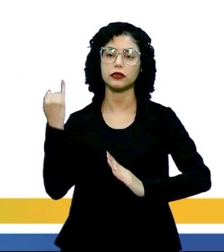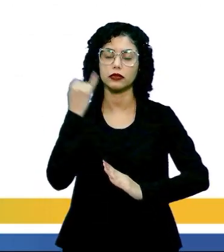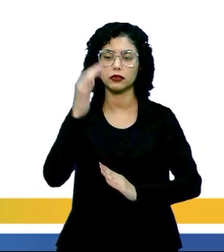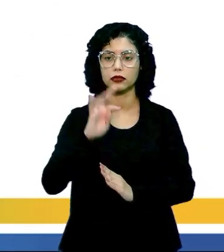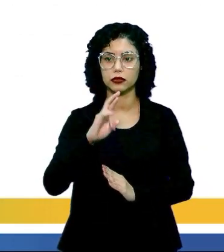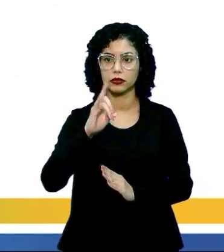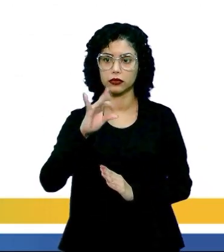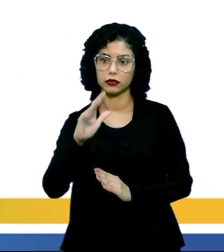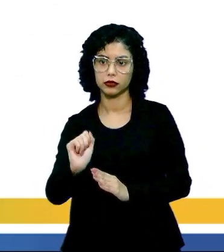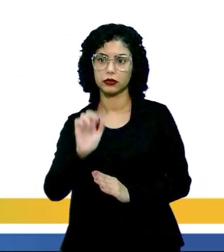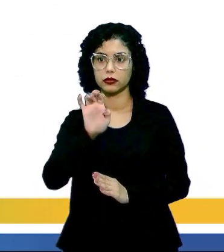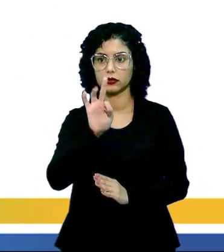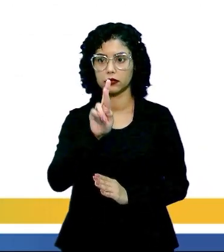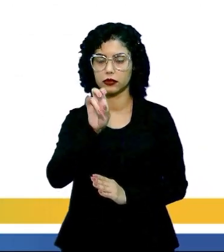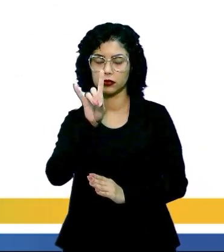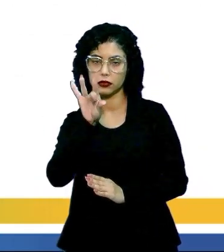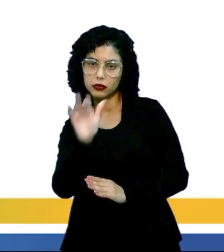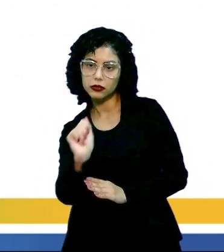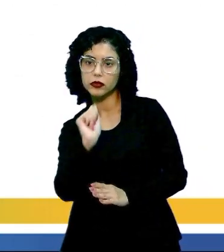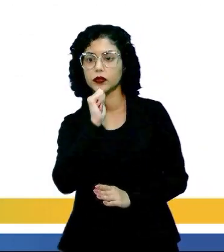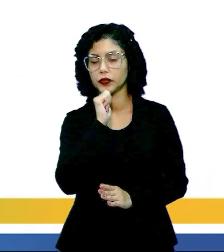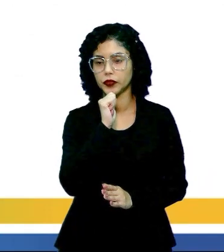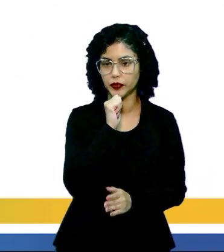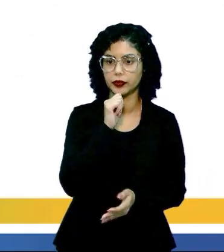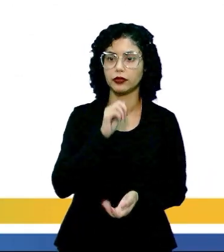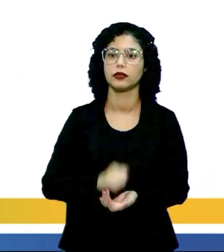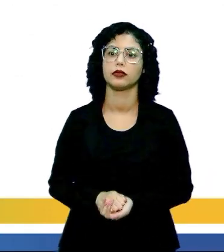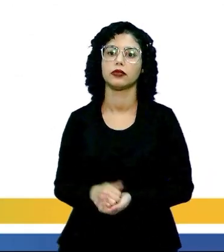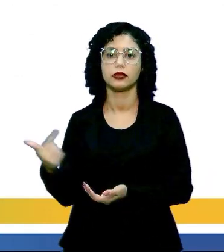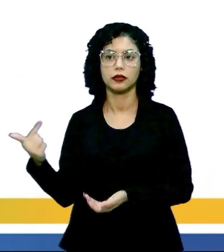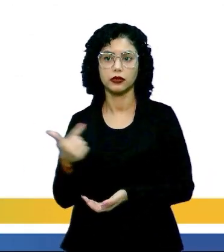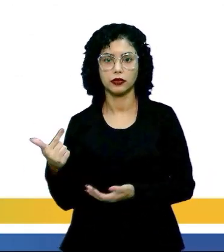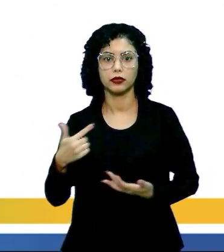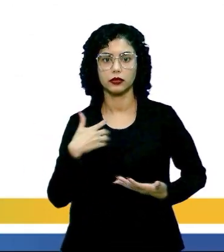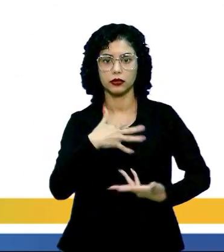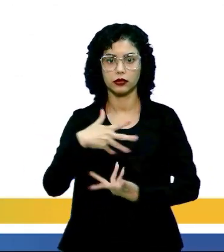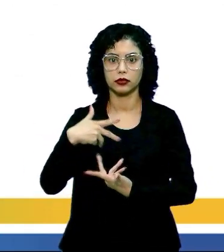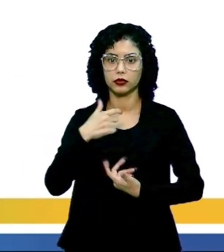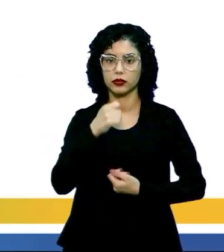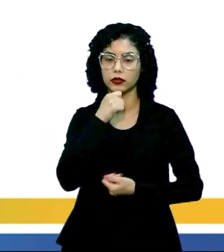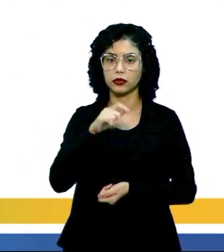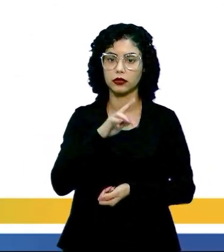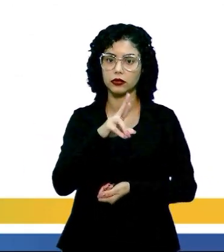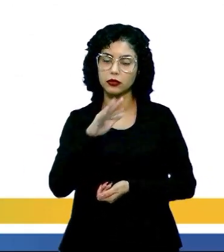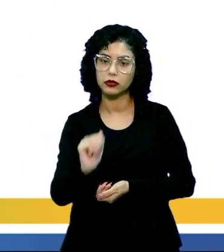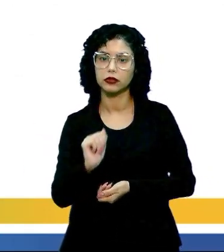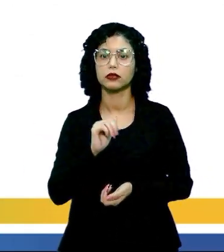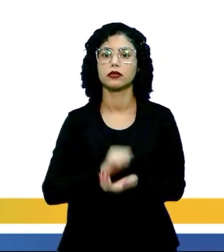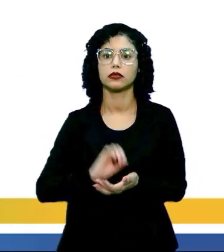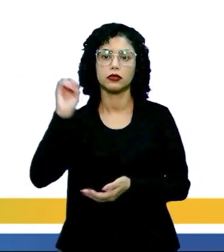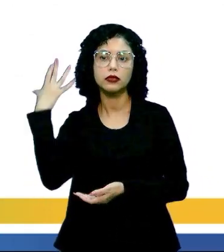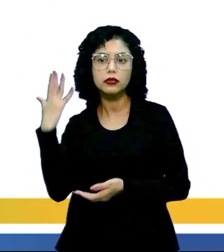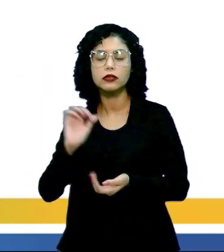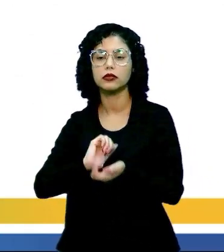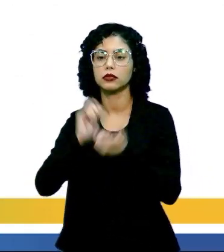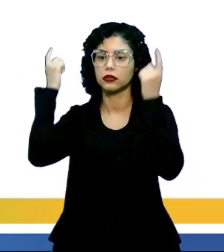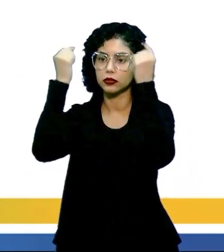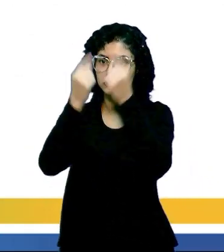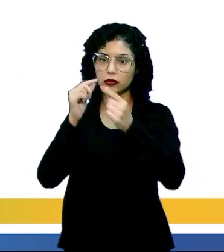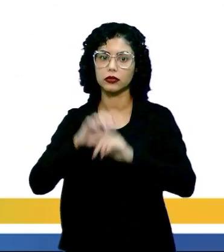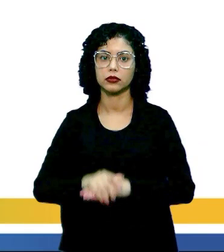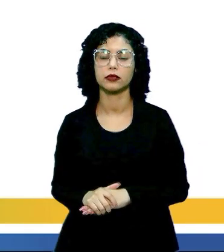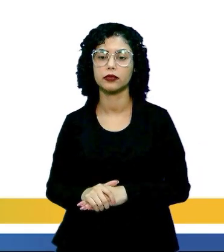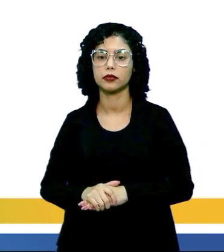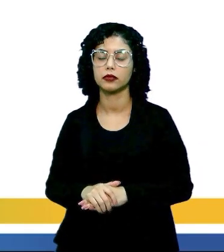principais povos que foram responsáveis pela segunda diáspora grega, que nem eu já falei para vocês.